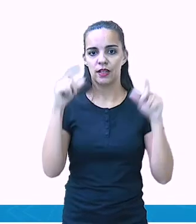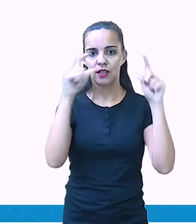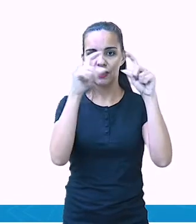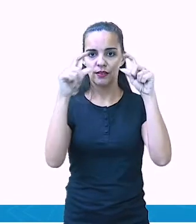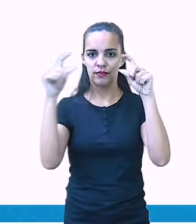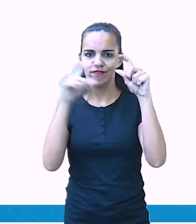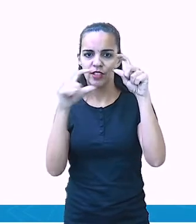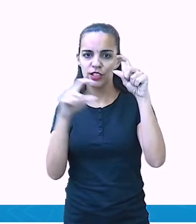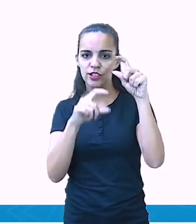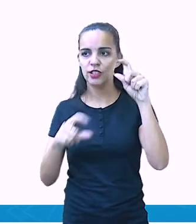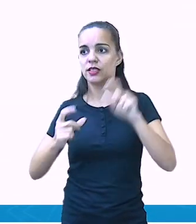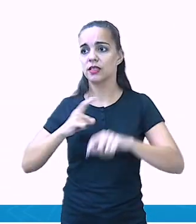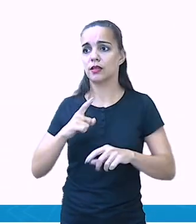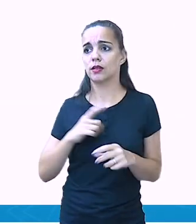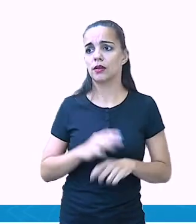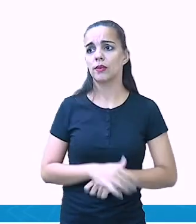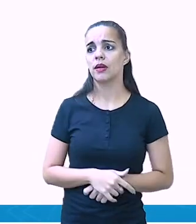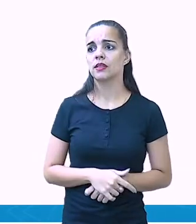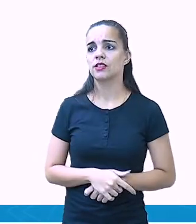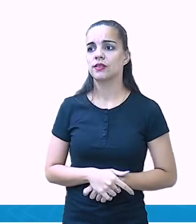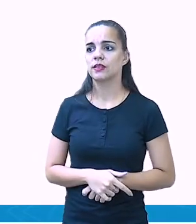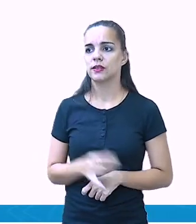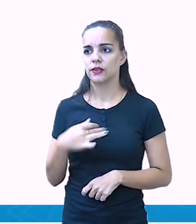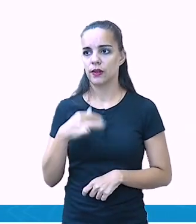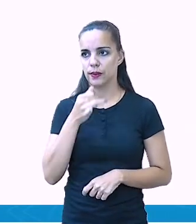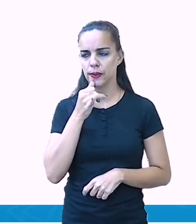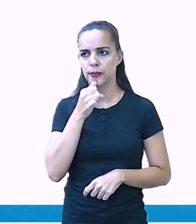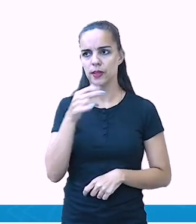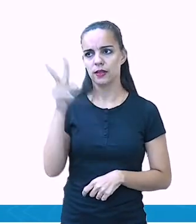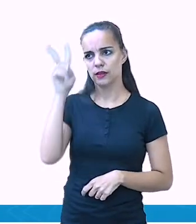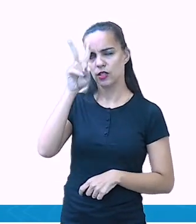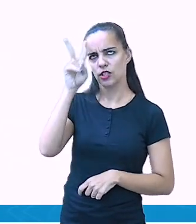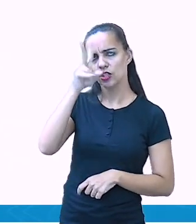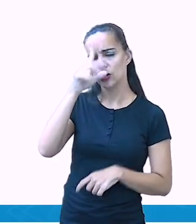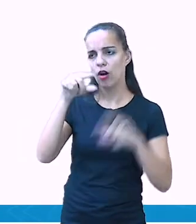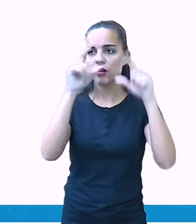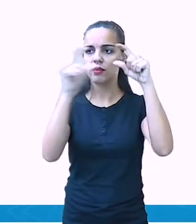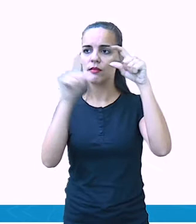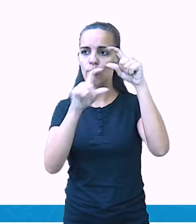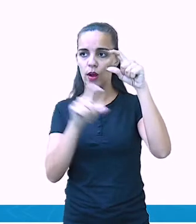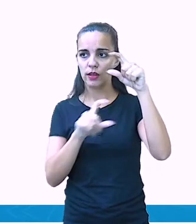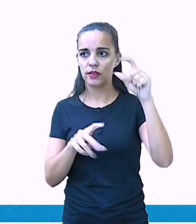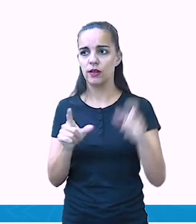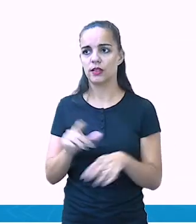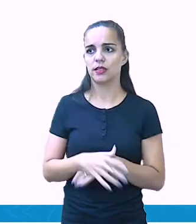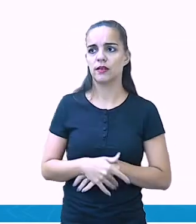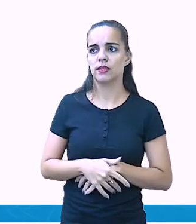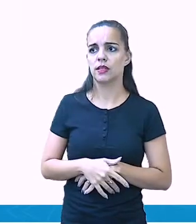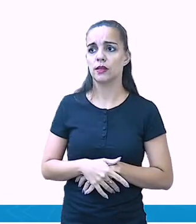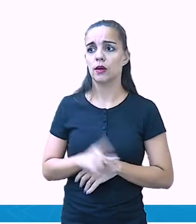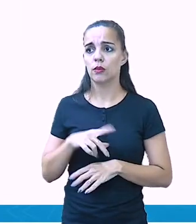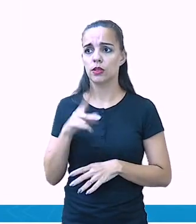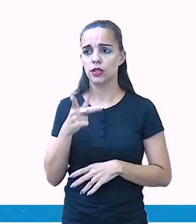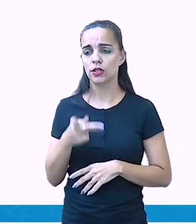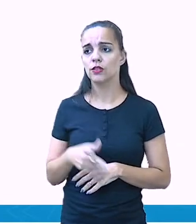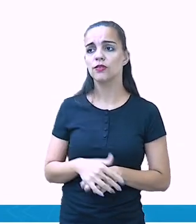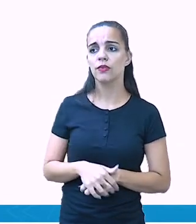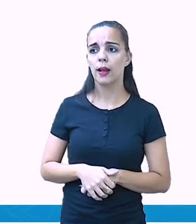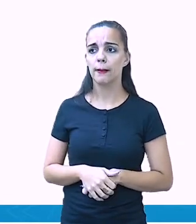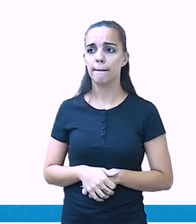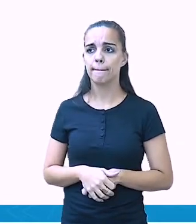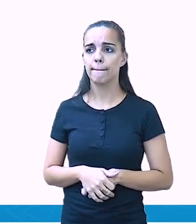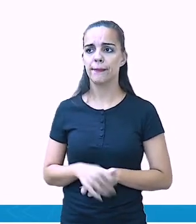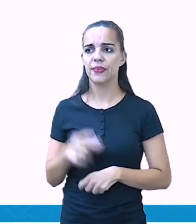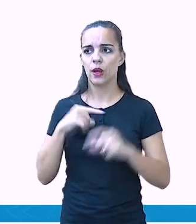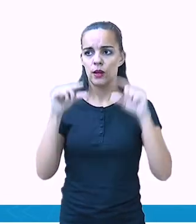sobre tirinhas. Professora, você falou então sobre histórias em quadrinho, né? Revistas de histórias em quadrinhos. As tirinhas,